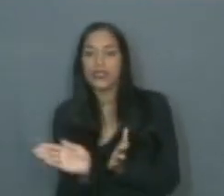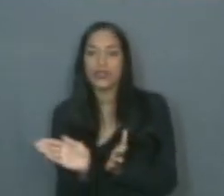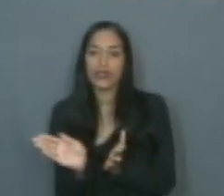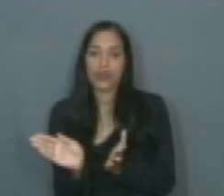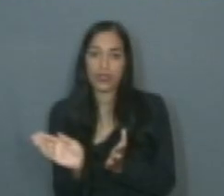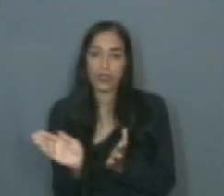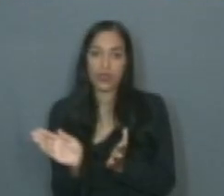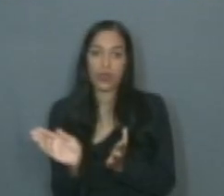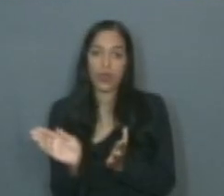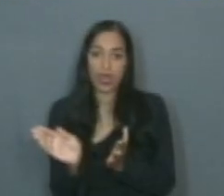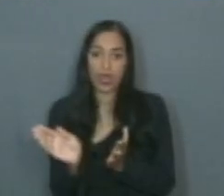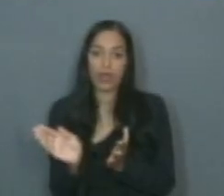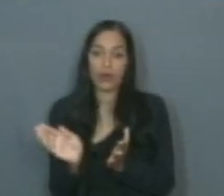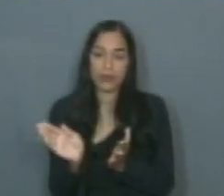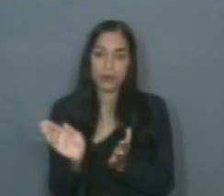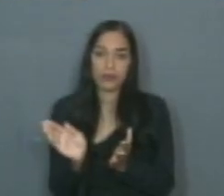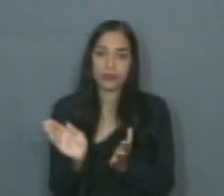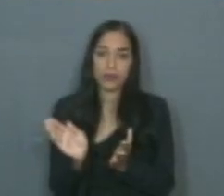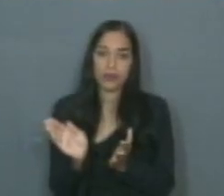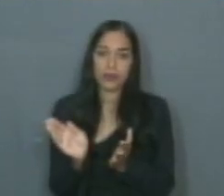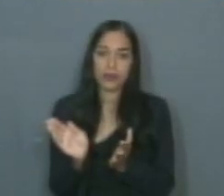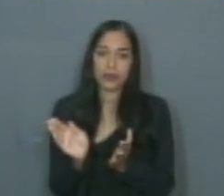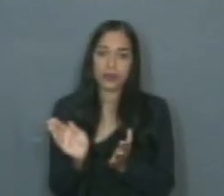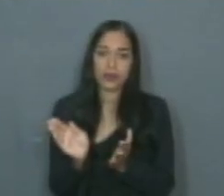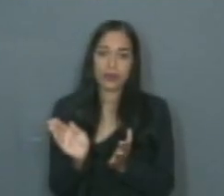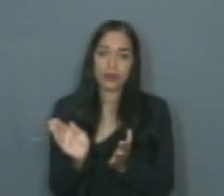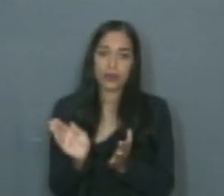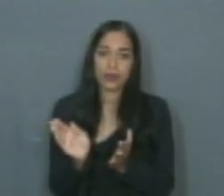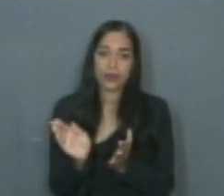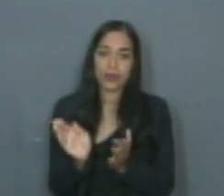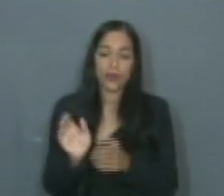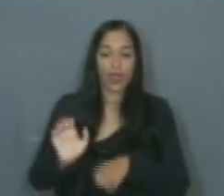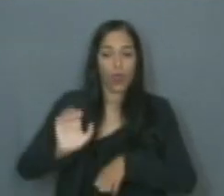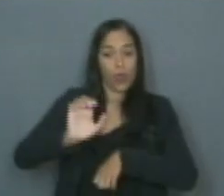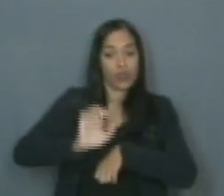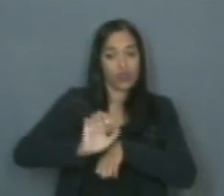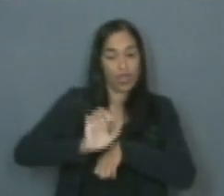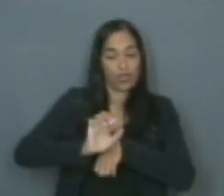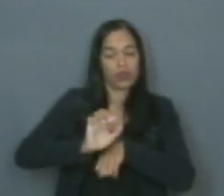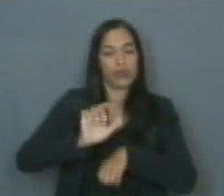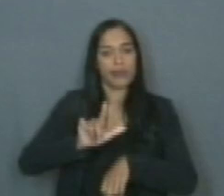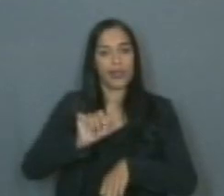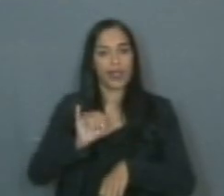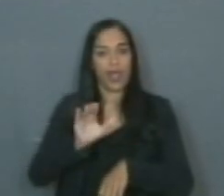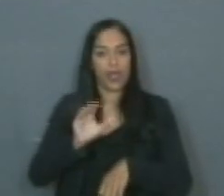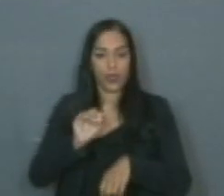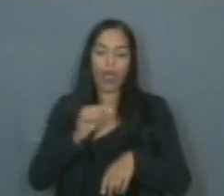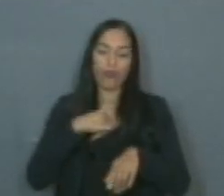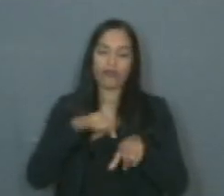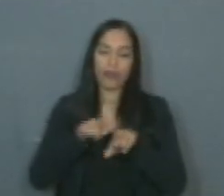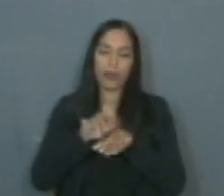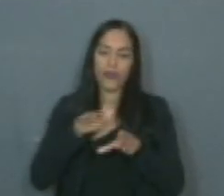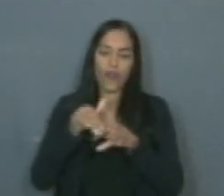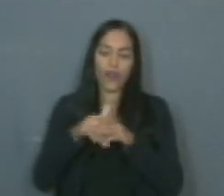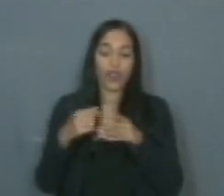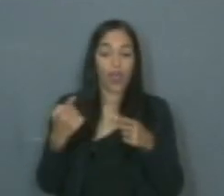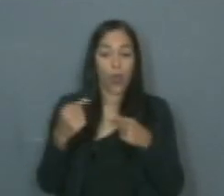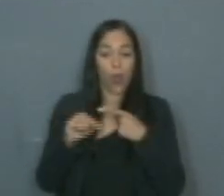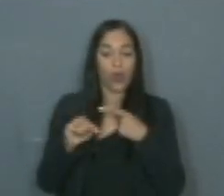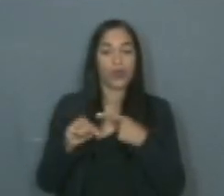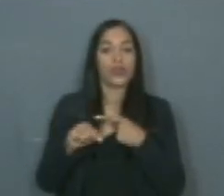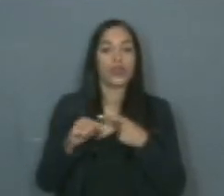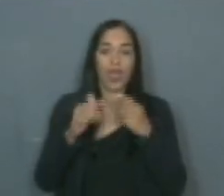aquilo que seria o objeto do Estado laico. Então, eu vou votar também contra o requerimento,